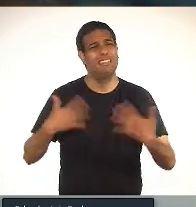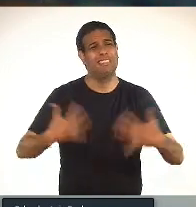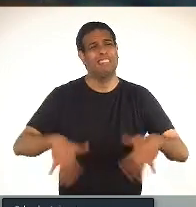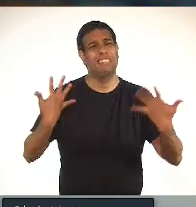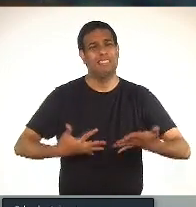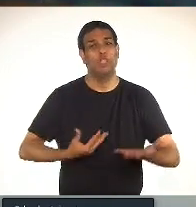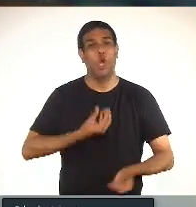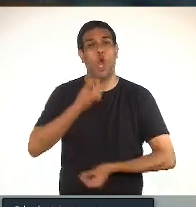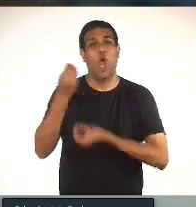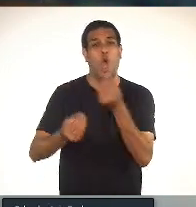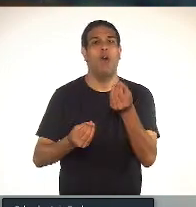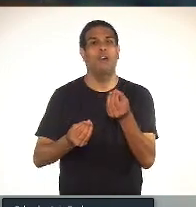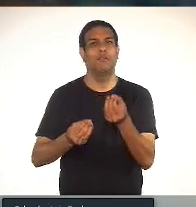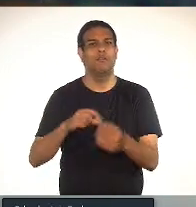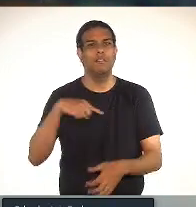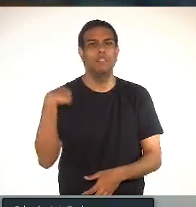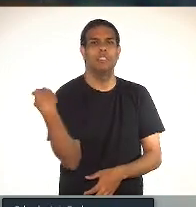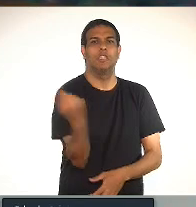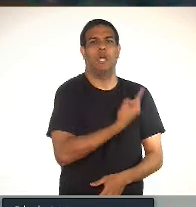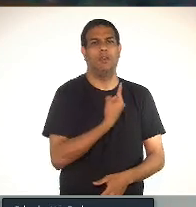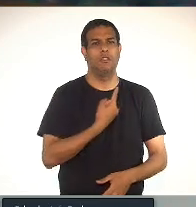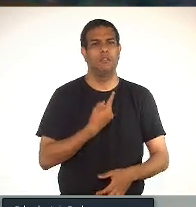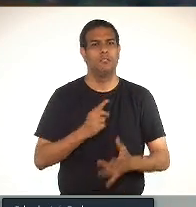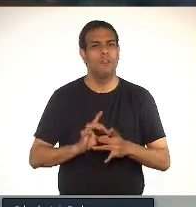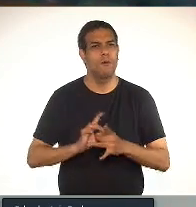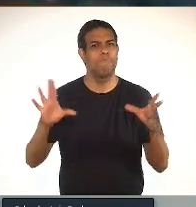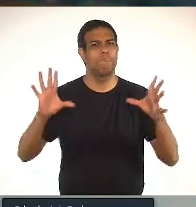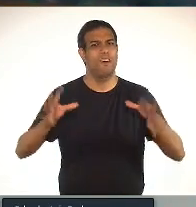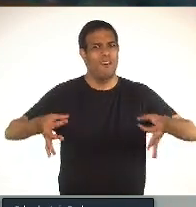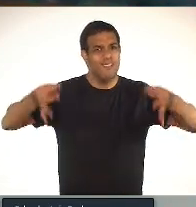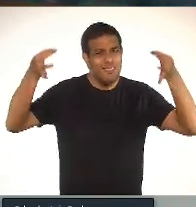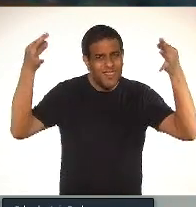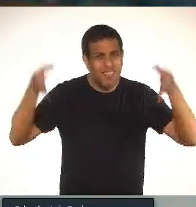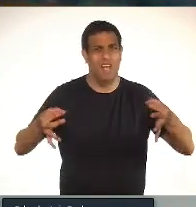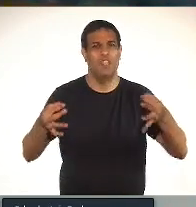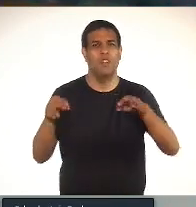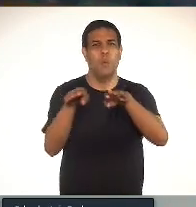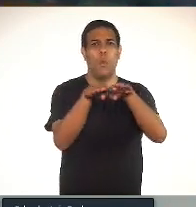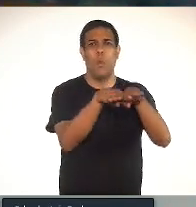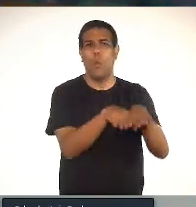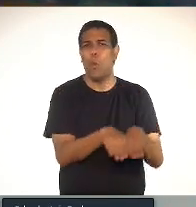longe de uma república e de uma democracia